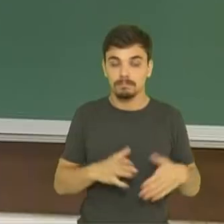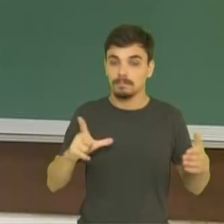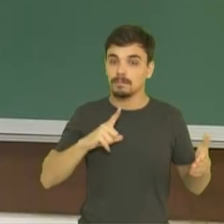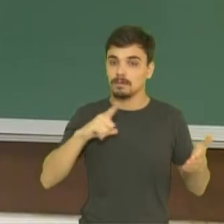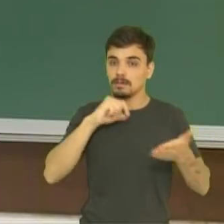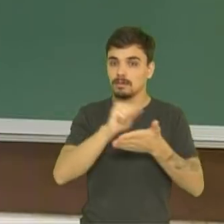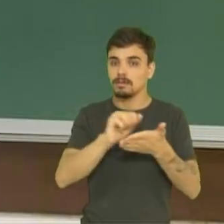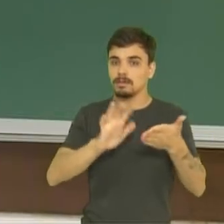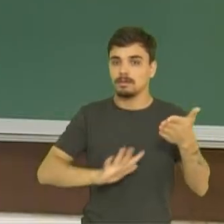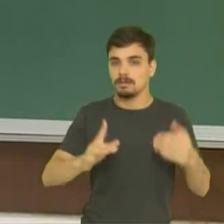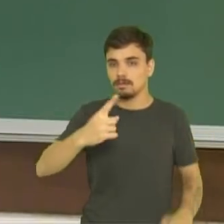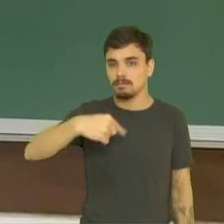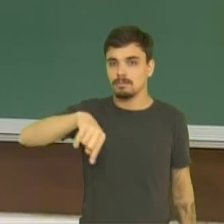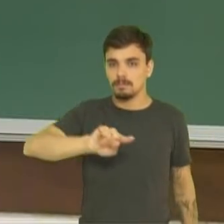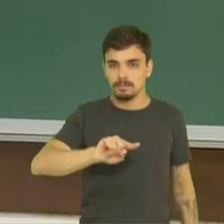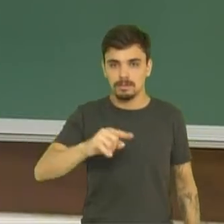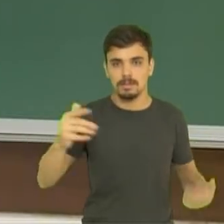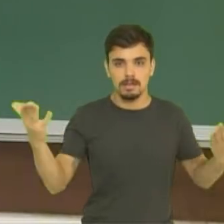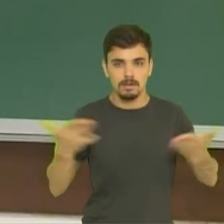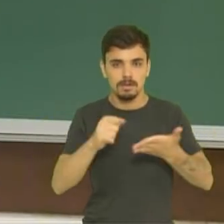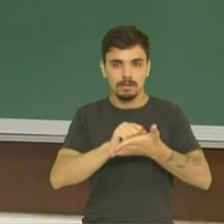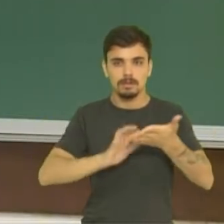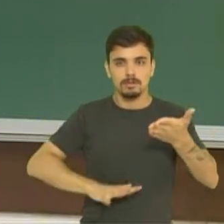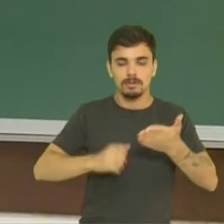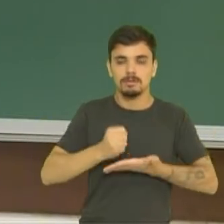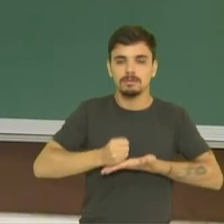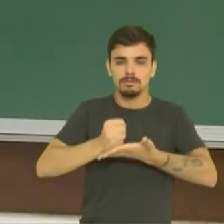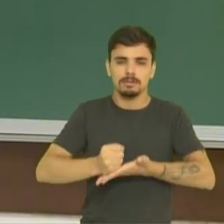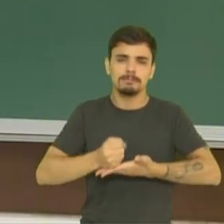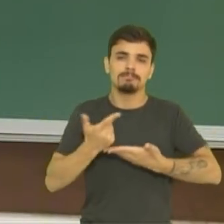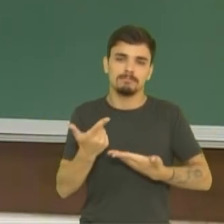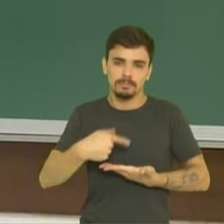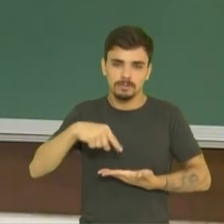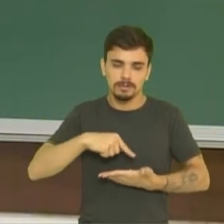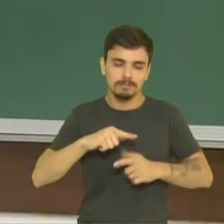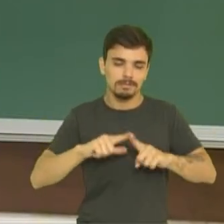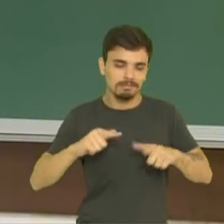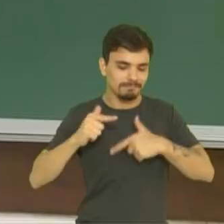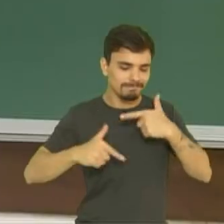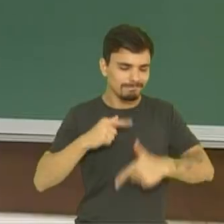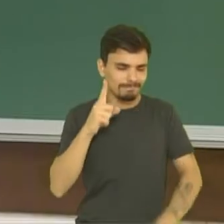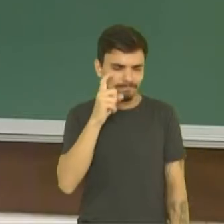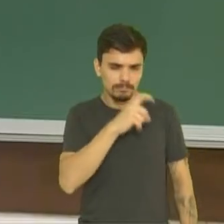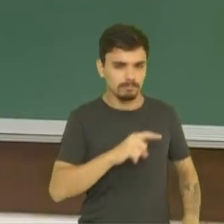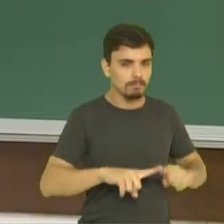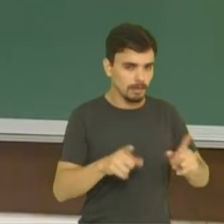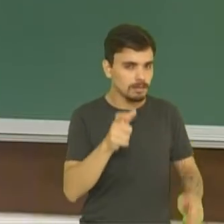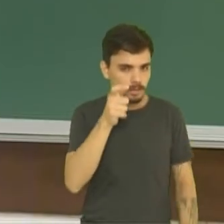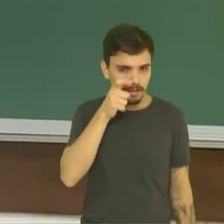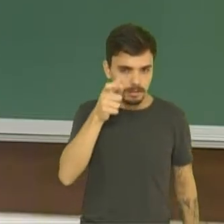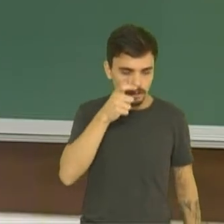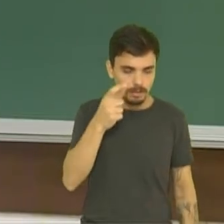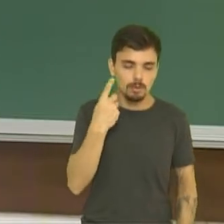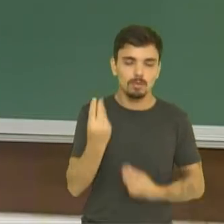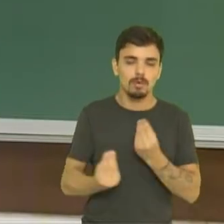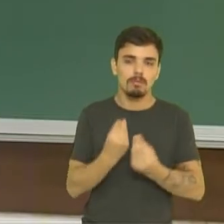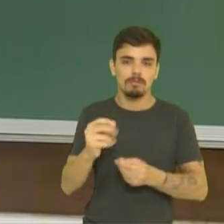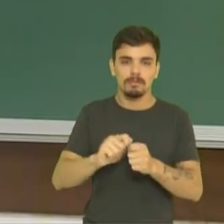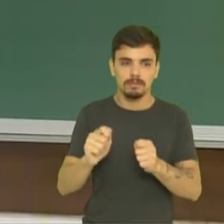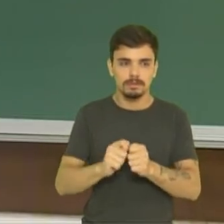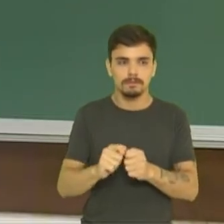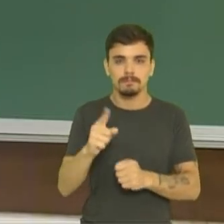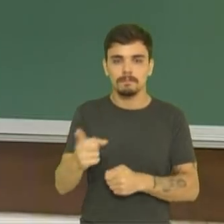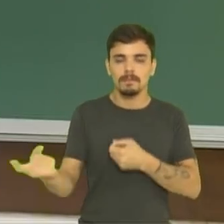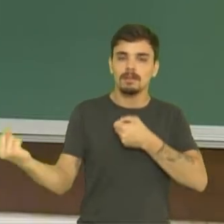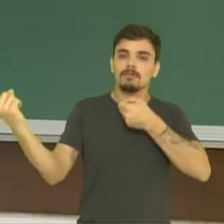você e esse exercício vai te dar um pouquinho de trabalho, só que é um exercício bem interessante. O que que você vai fazer? Você